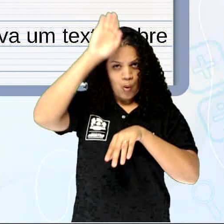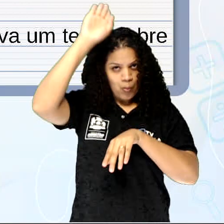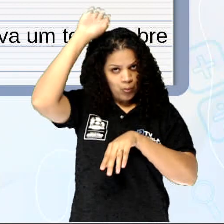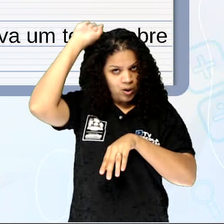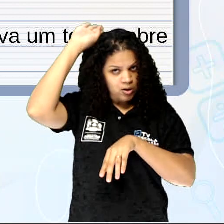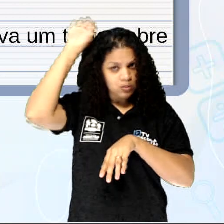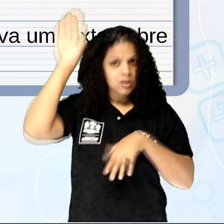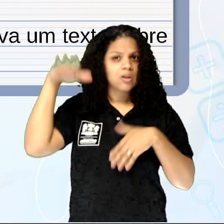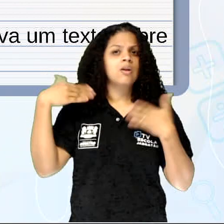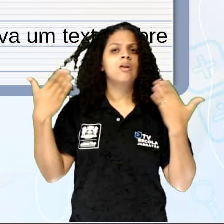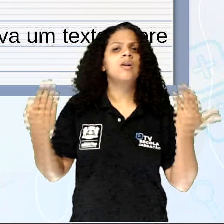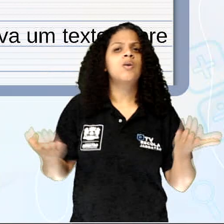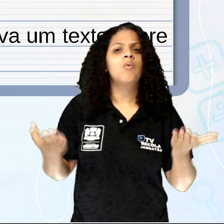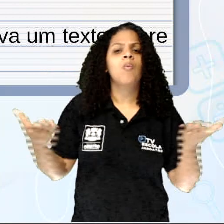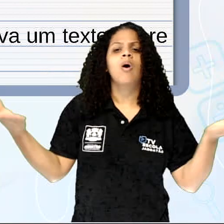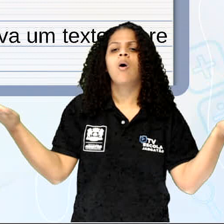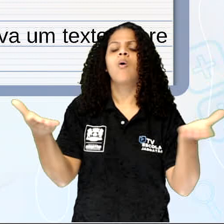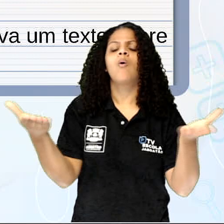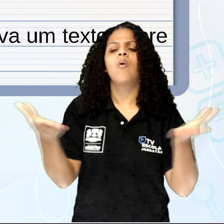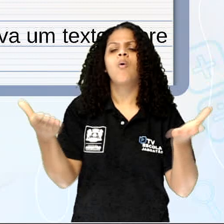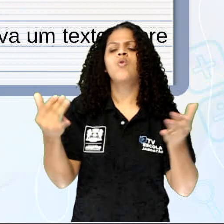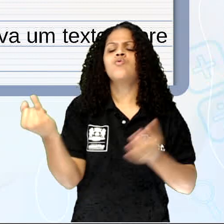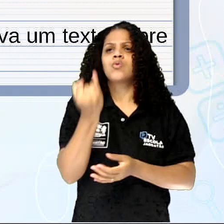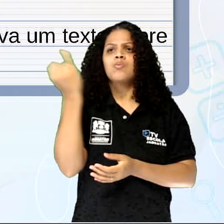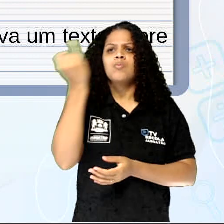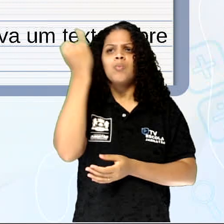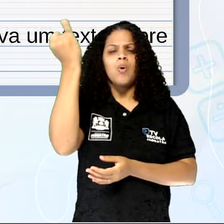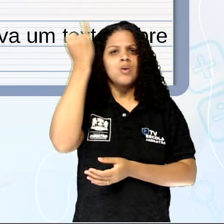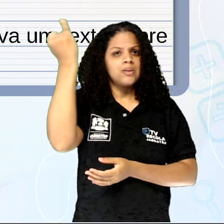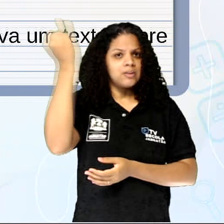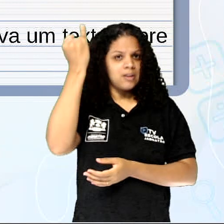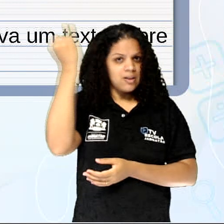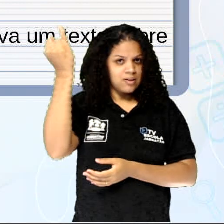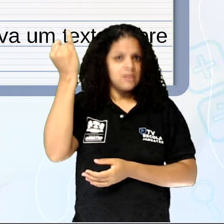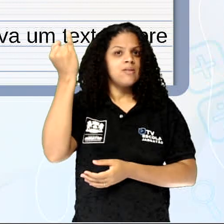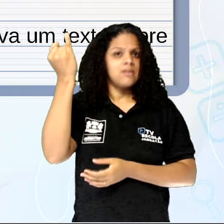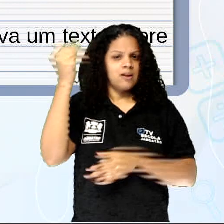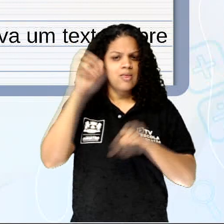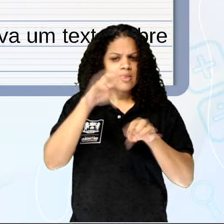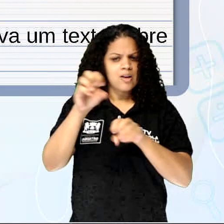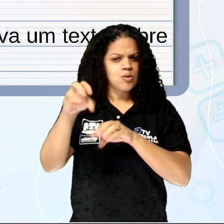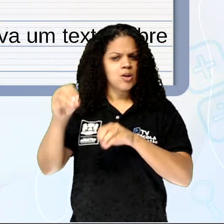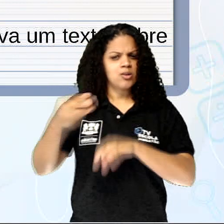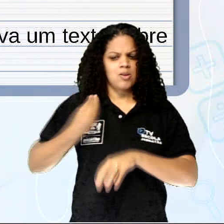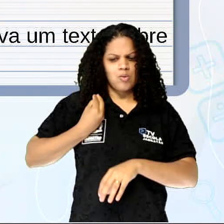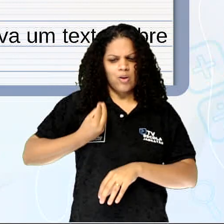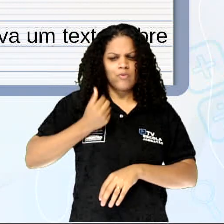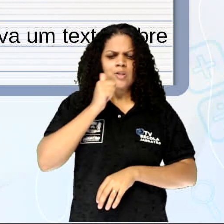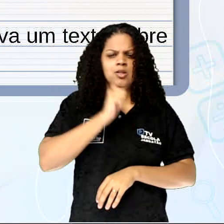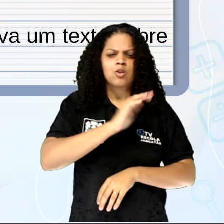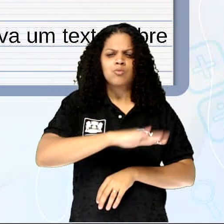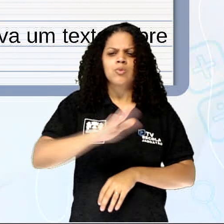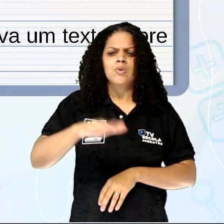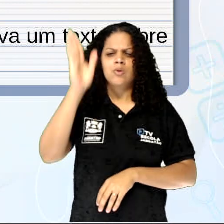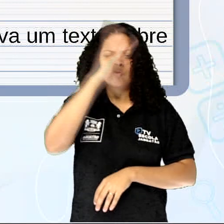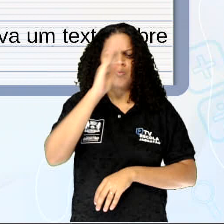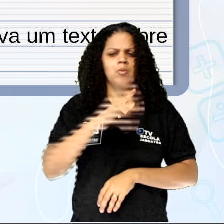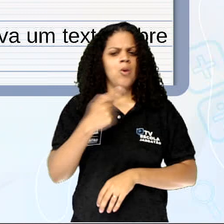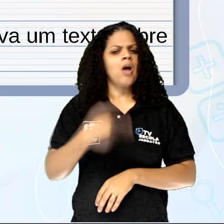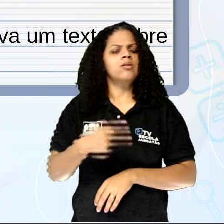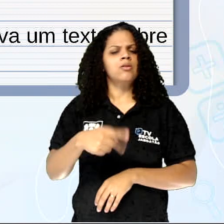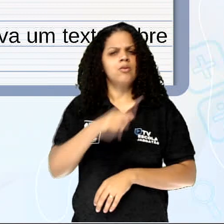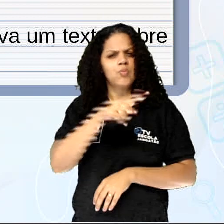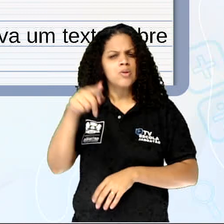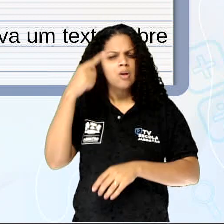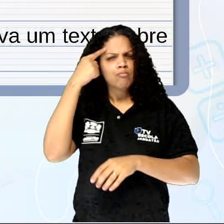E qual sua importância hoje na vida das meninas brasileiras? Faça uma reflexão, pare para